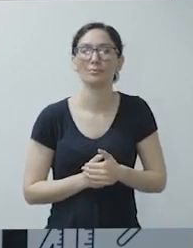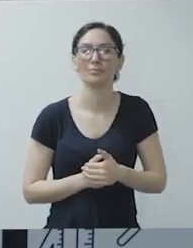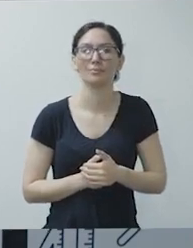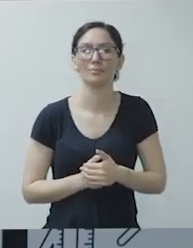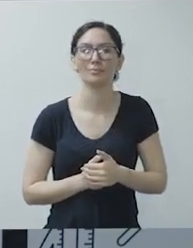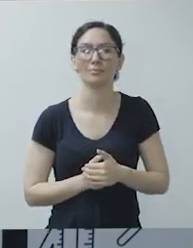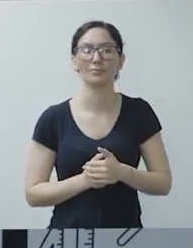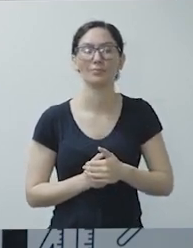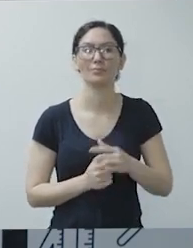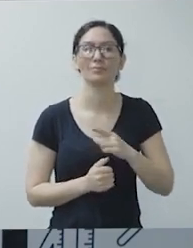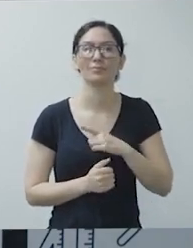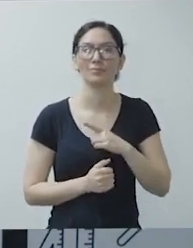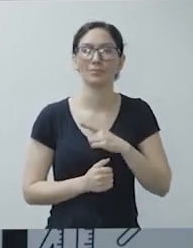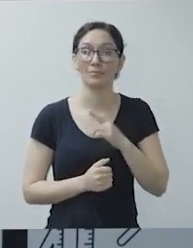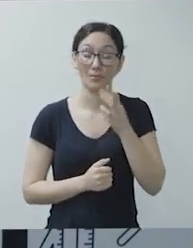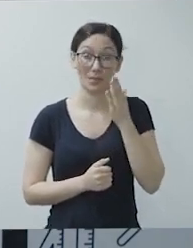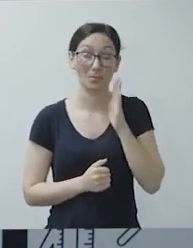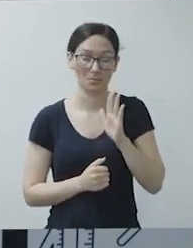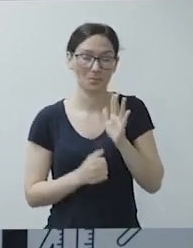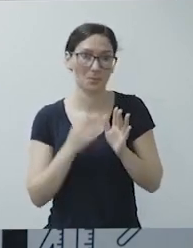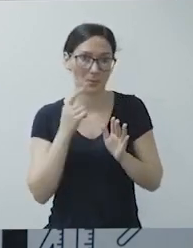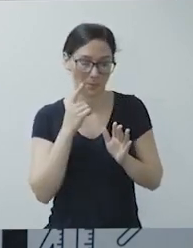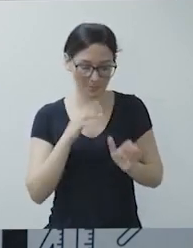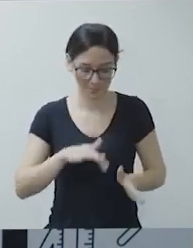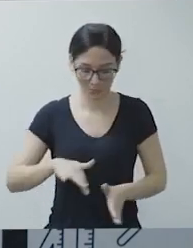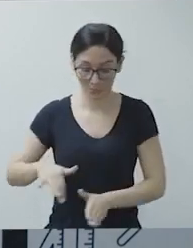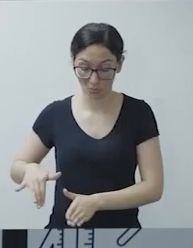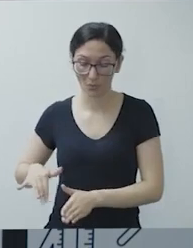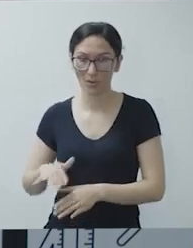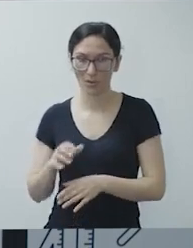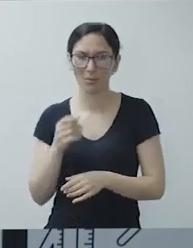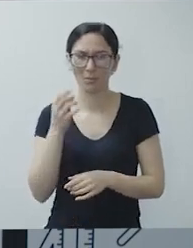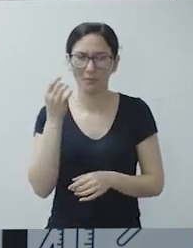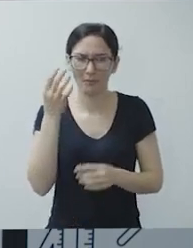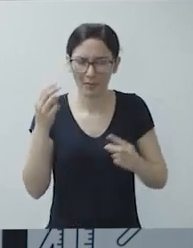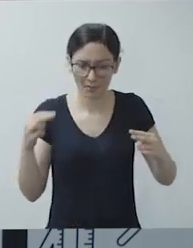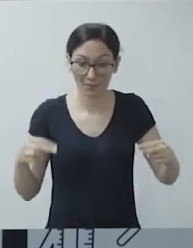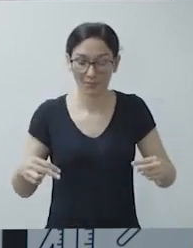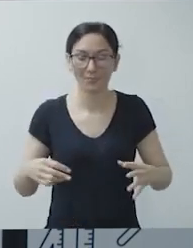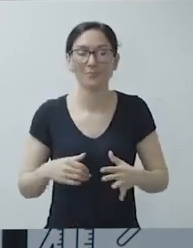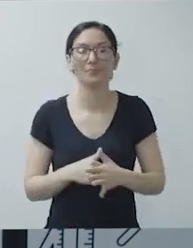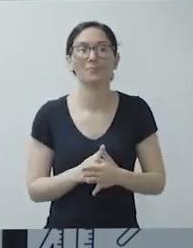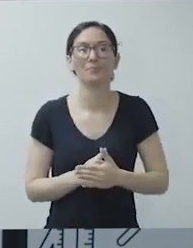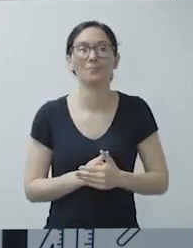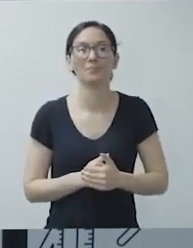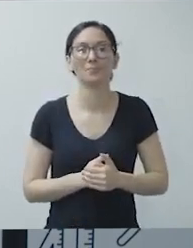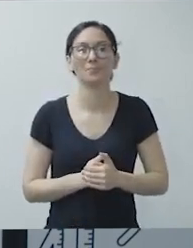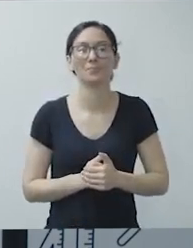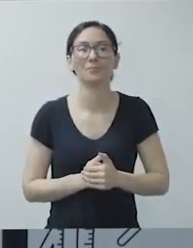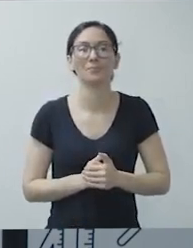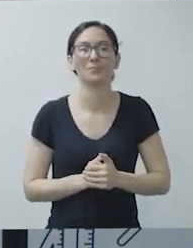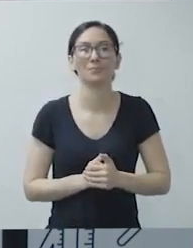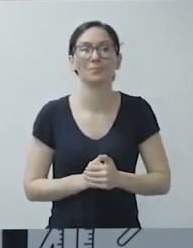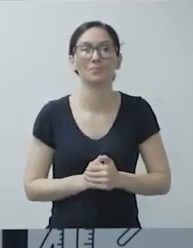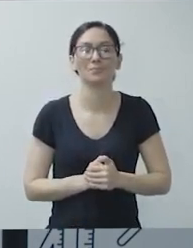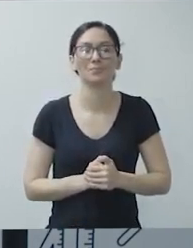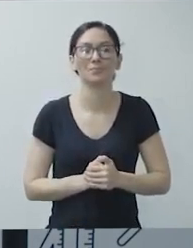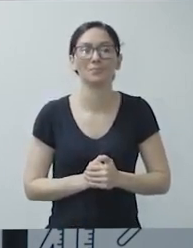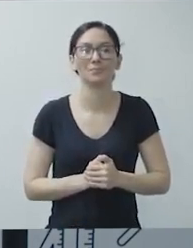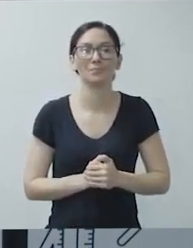Eu tenho lá... vamos tirar aqui para ficar bem visível para a gente. Vamos fazer